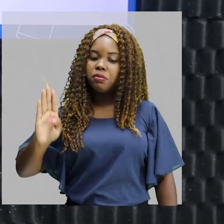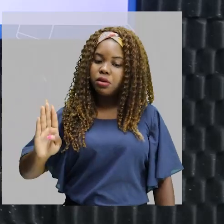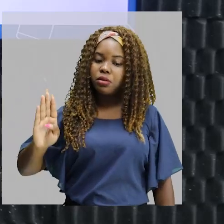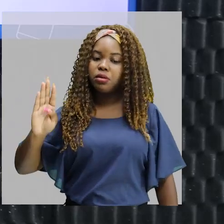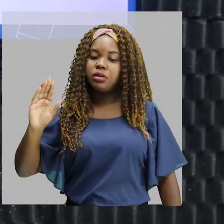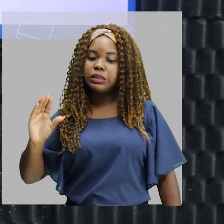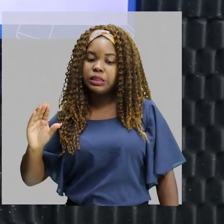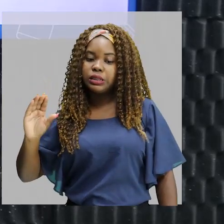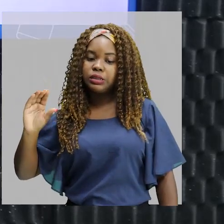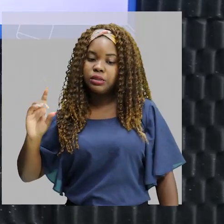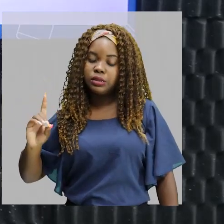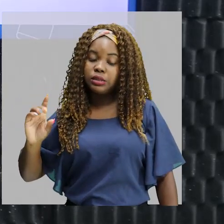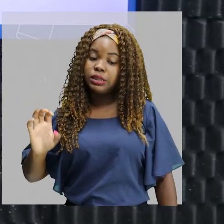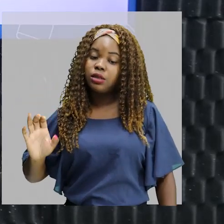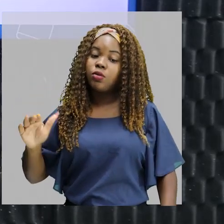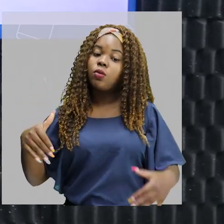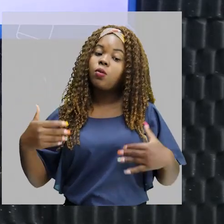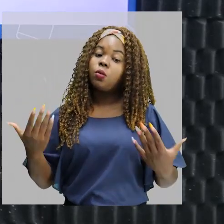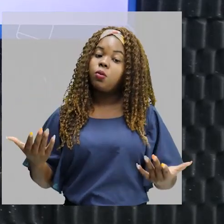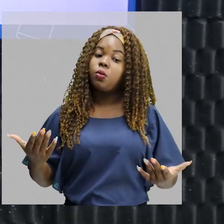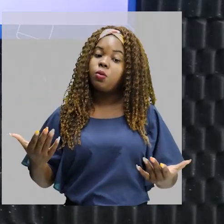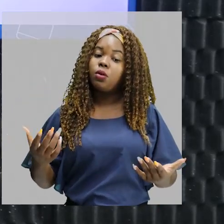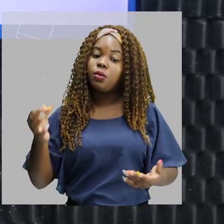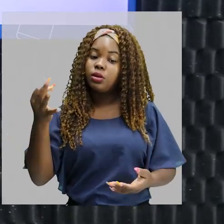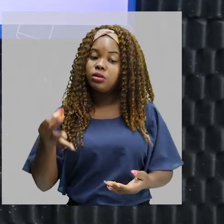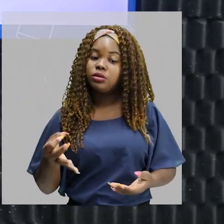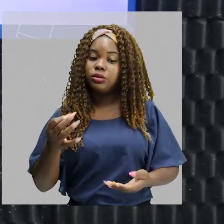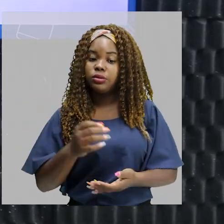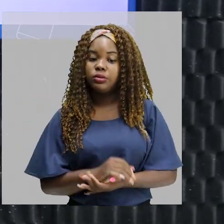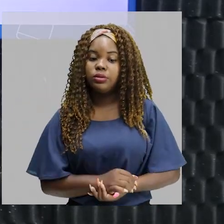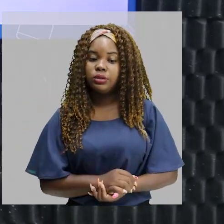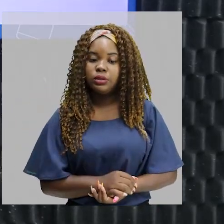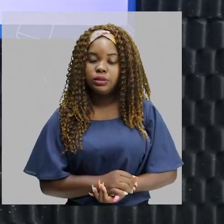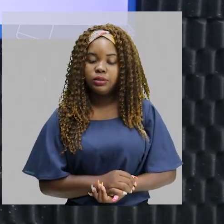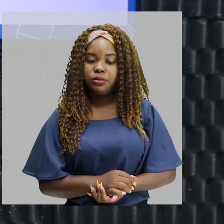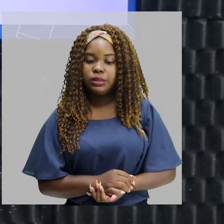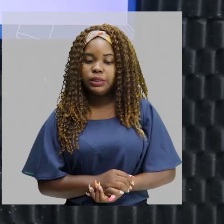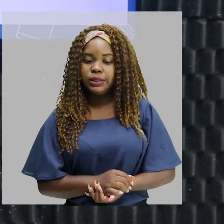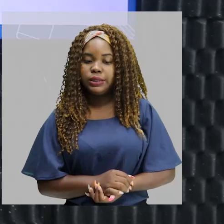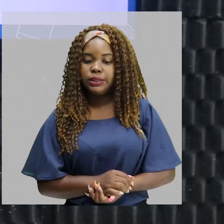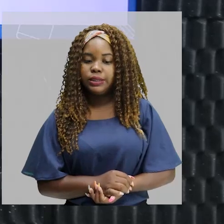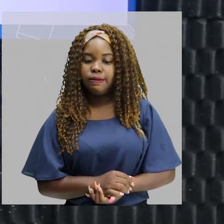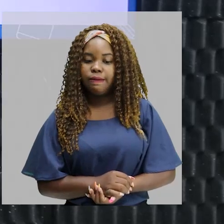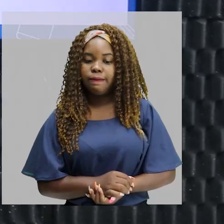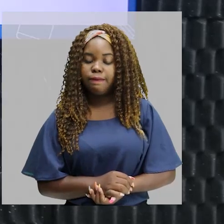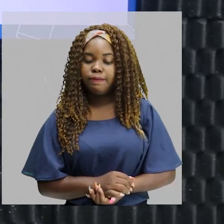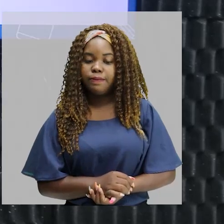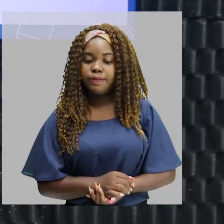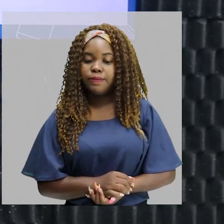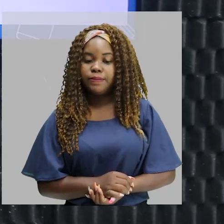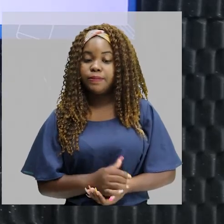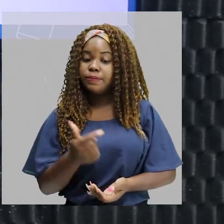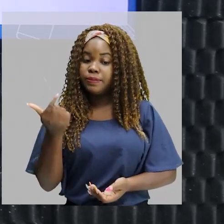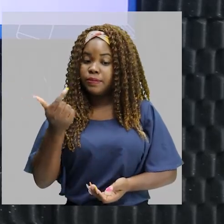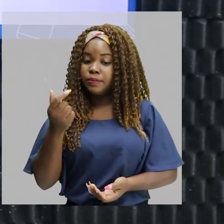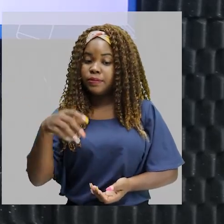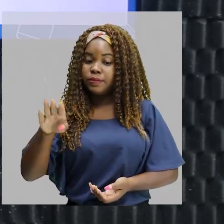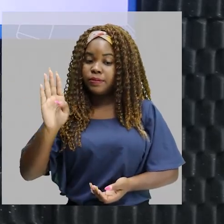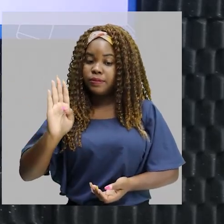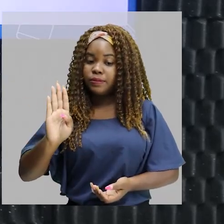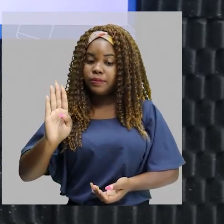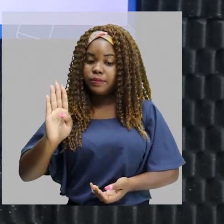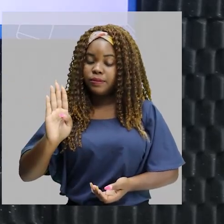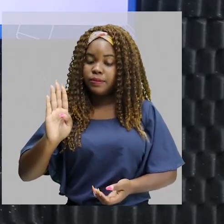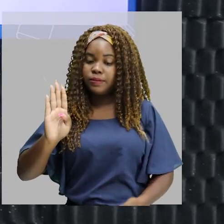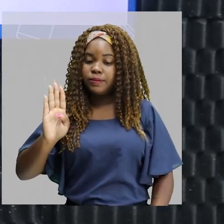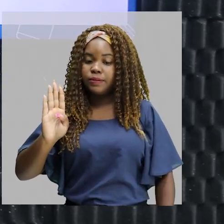nadie, algum e alguém. Eu quero saber qual é a forma correta, tá? Que eu vou utilizar lá. Na segunda, lo siento,